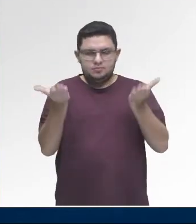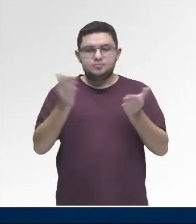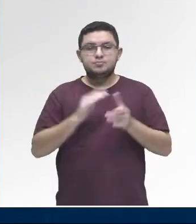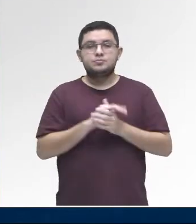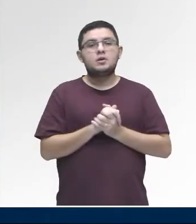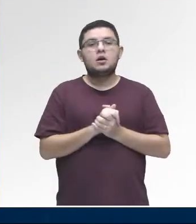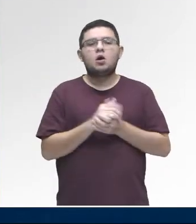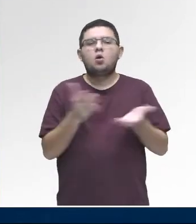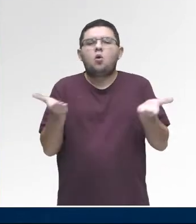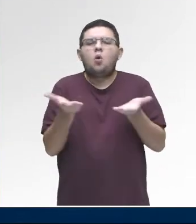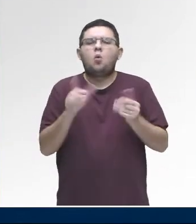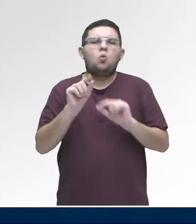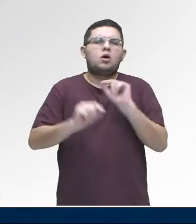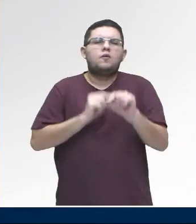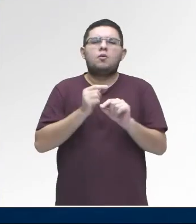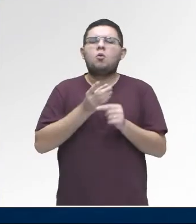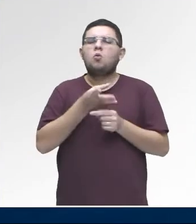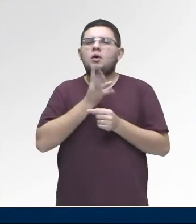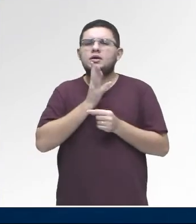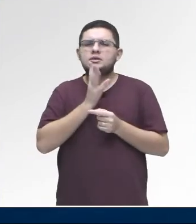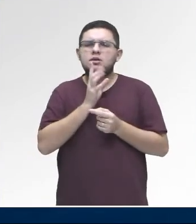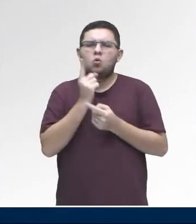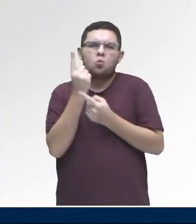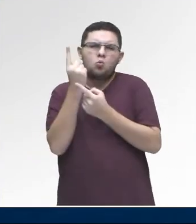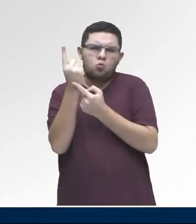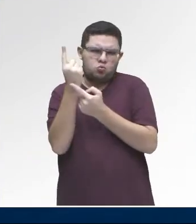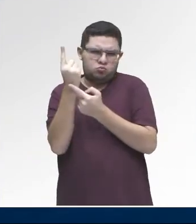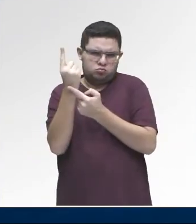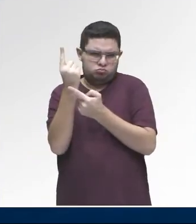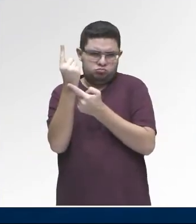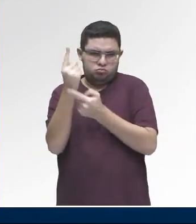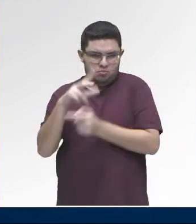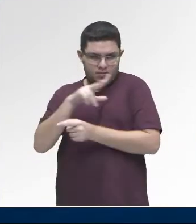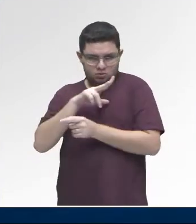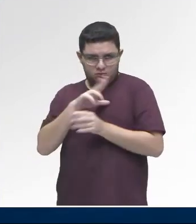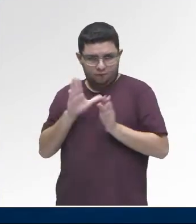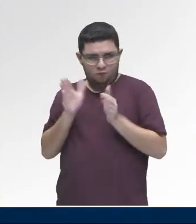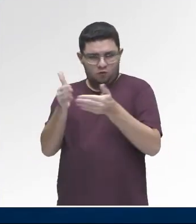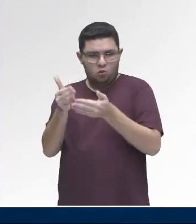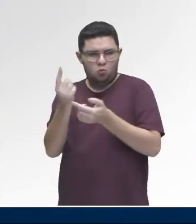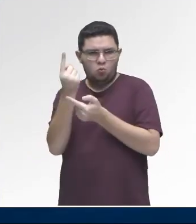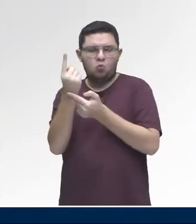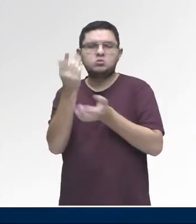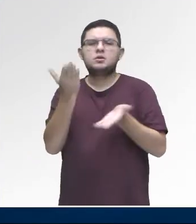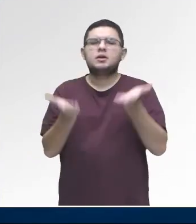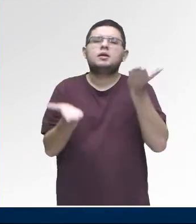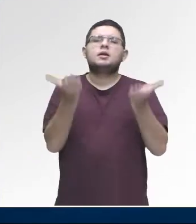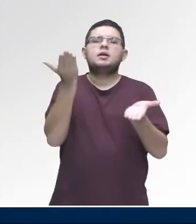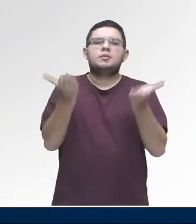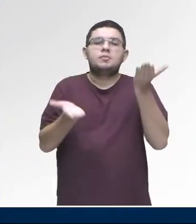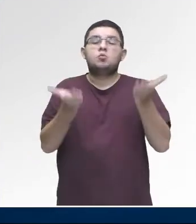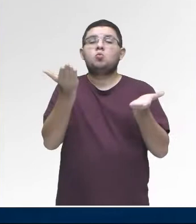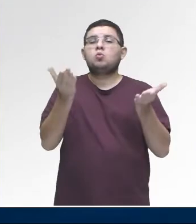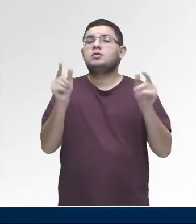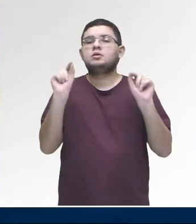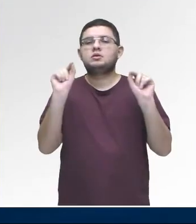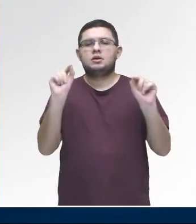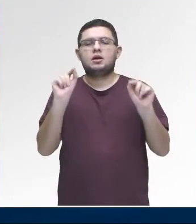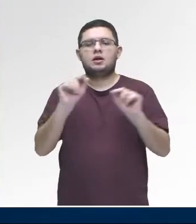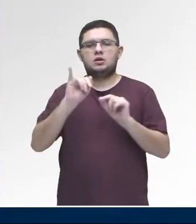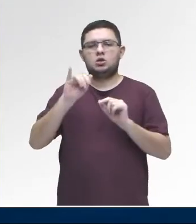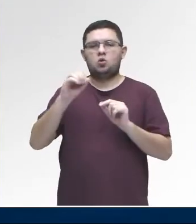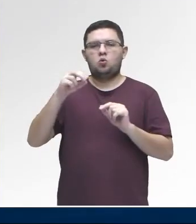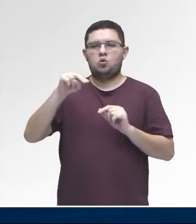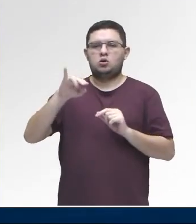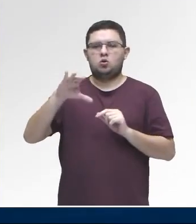um caso particular de equilíbrio químico, que é o equilíbrio iônico.